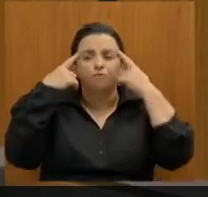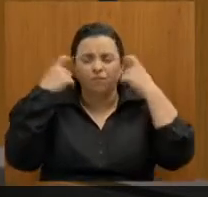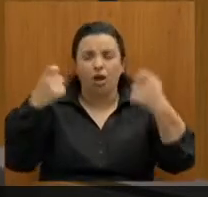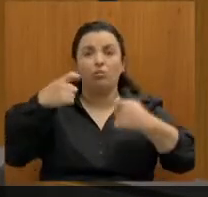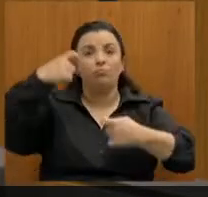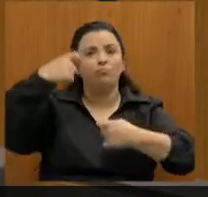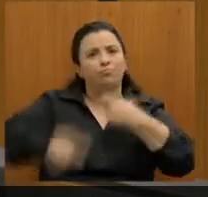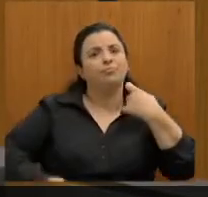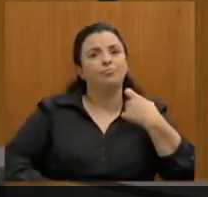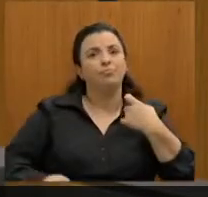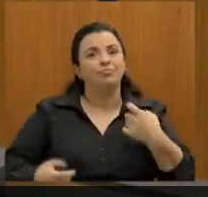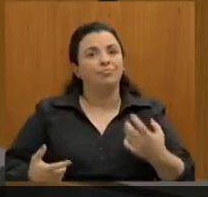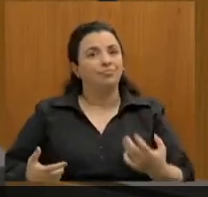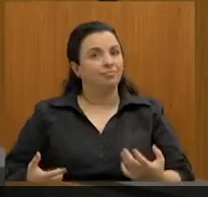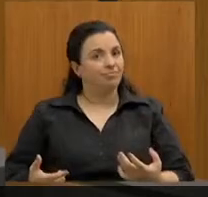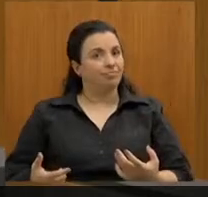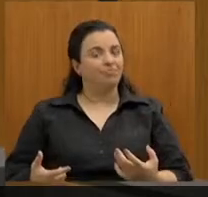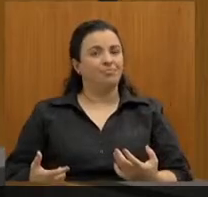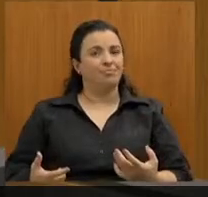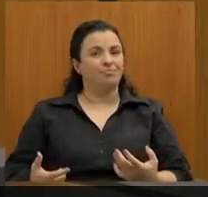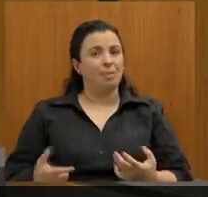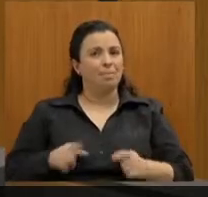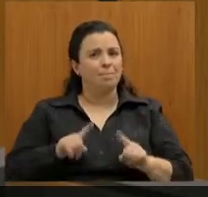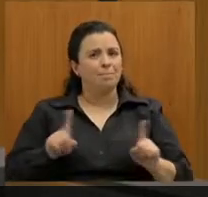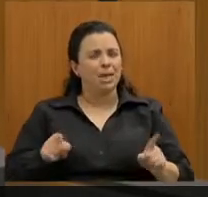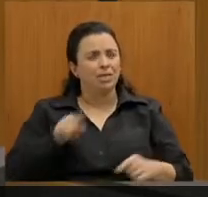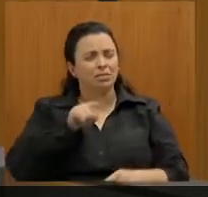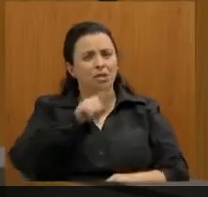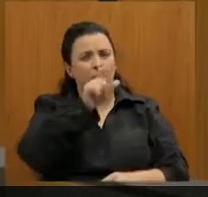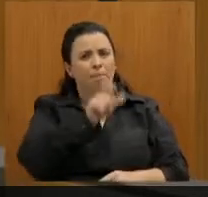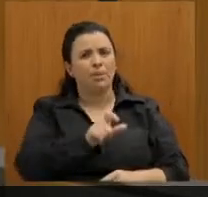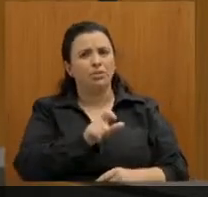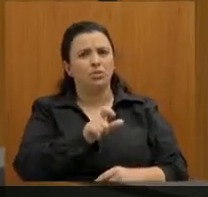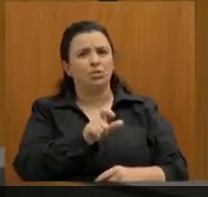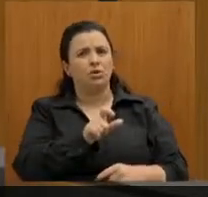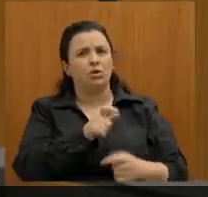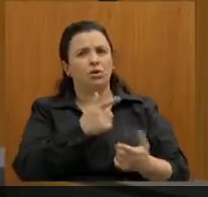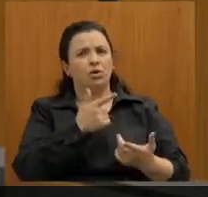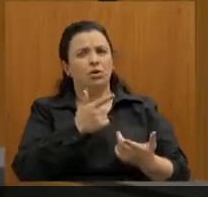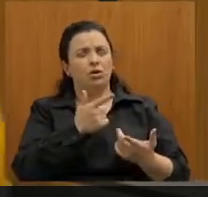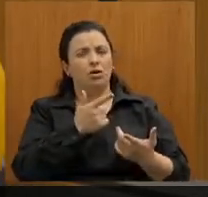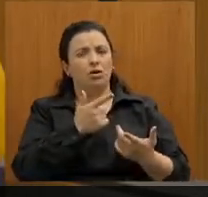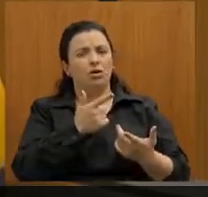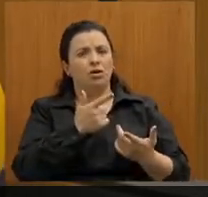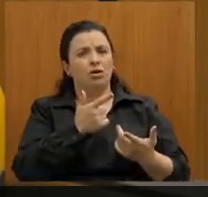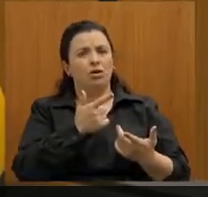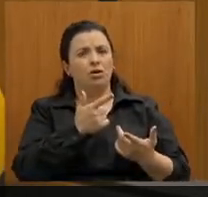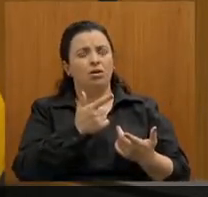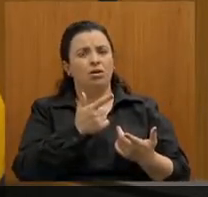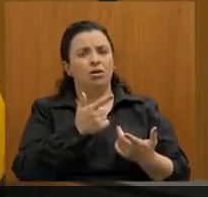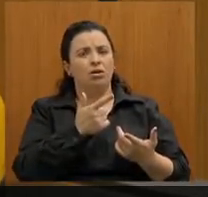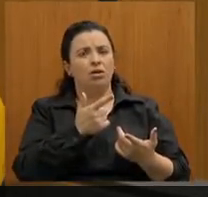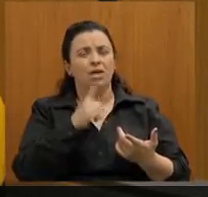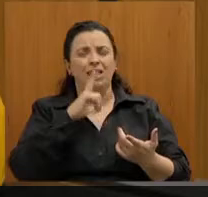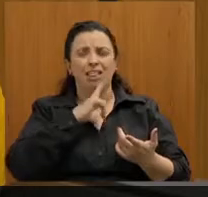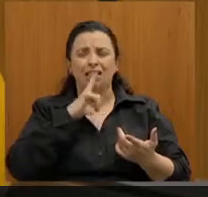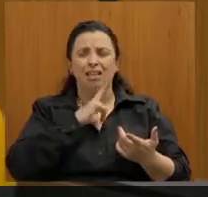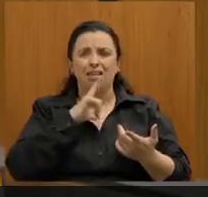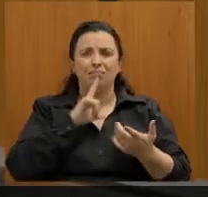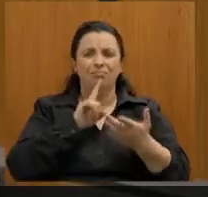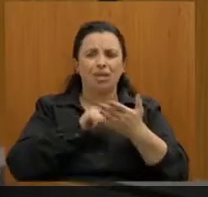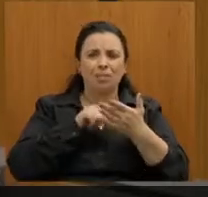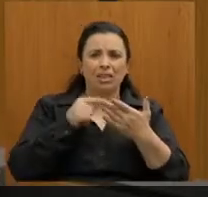é alguém que tem conotações né como como eu já vi como eu